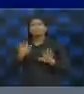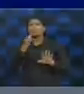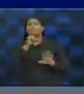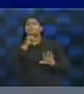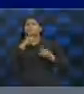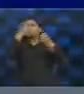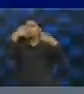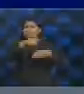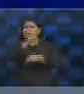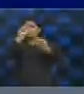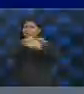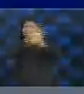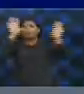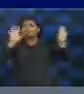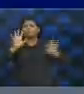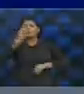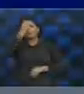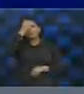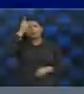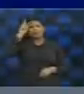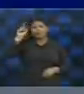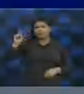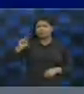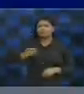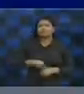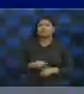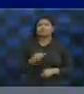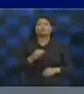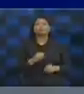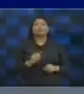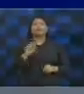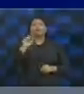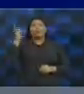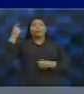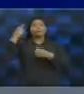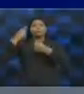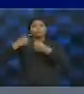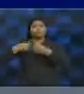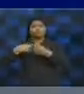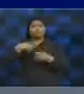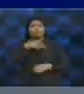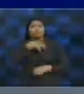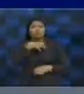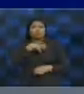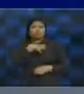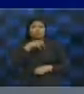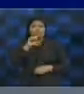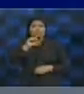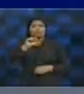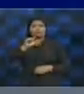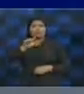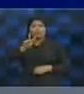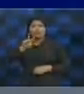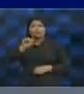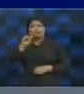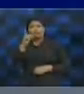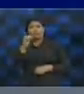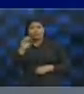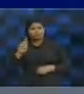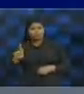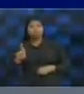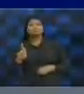esclarecedor. O prefeito ACM Neto, prefeito de Salvador, prefeito do DEM, de um partido de oposição, perseguido